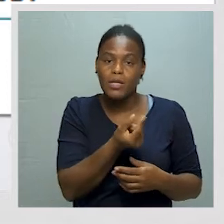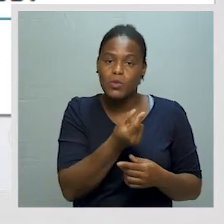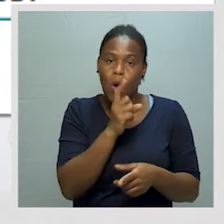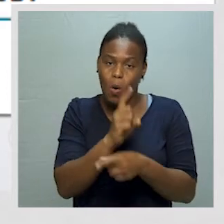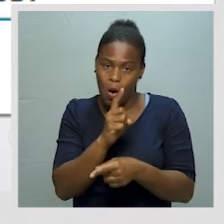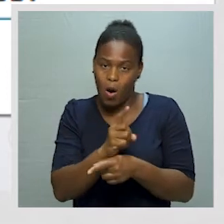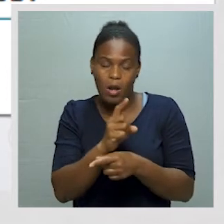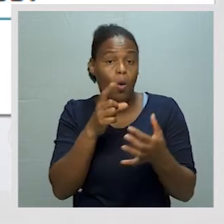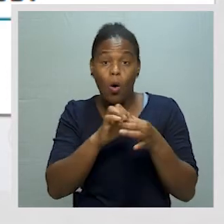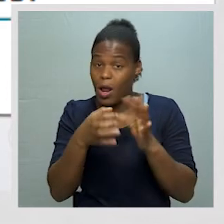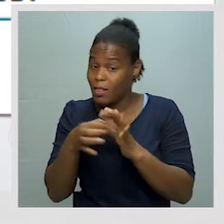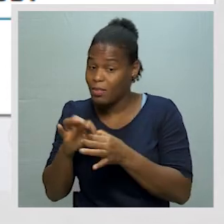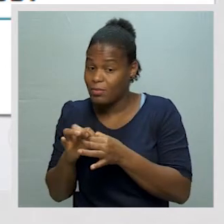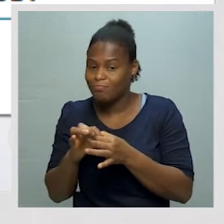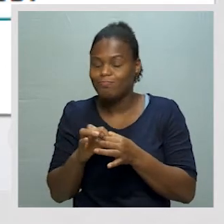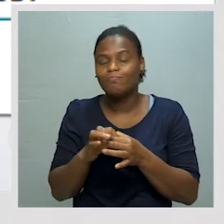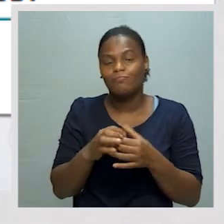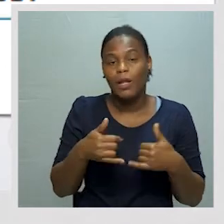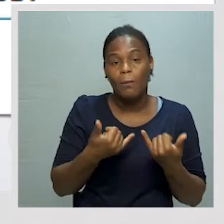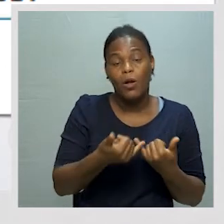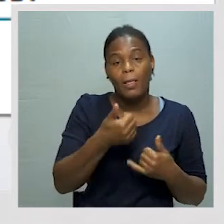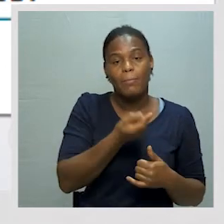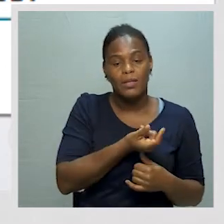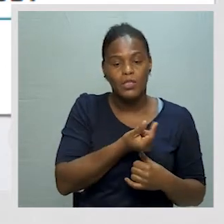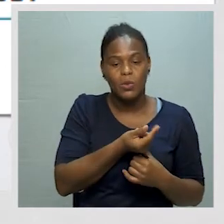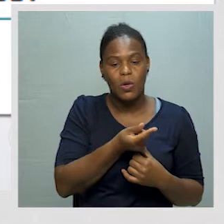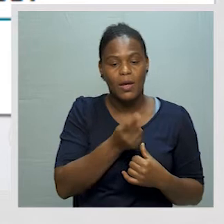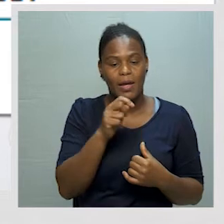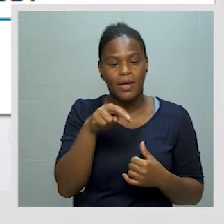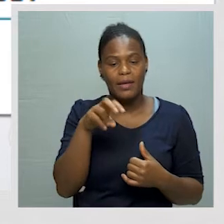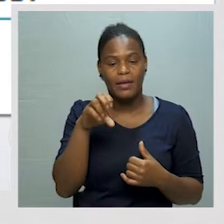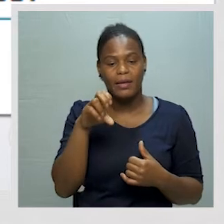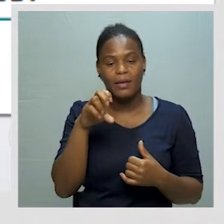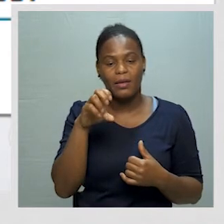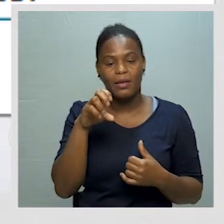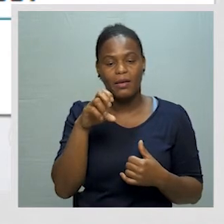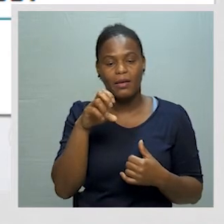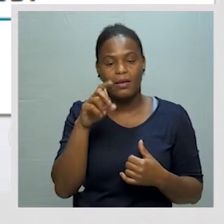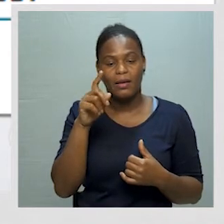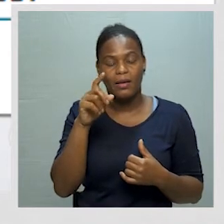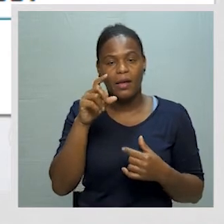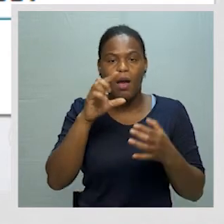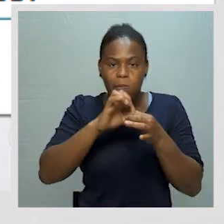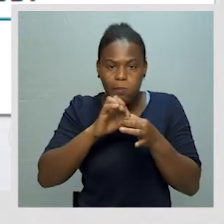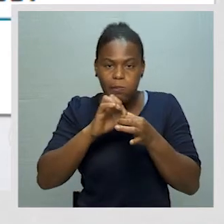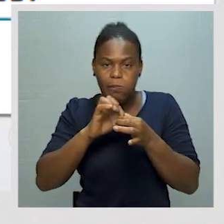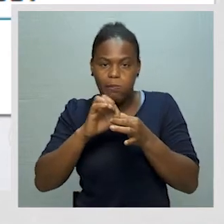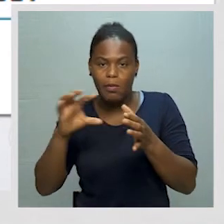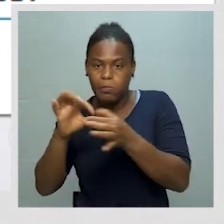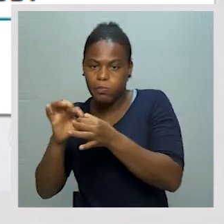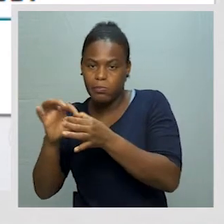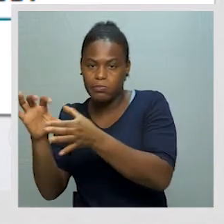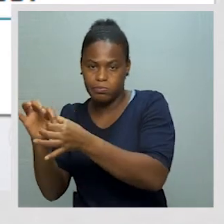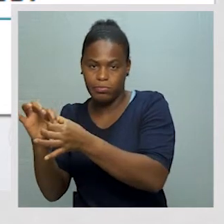correntes, aqui é a preços encadeados, que é transformando preços encadeados precisamente porque foi feito de